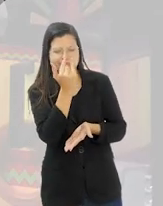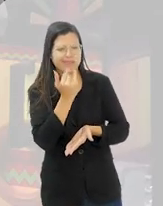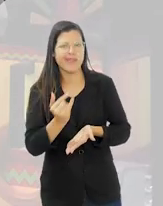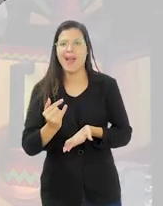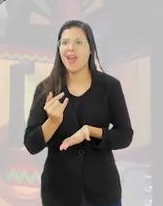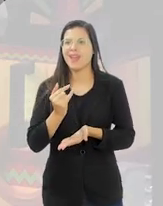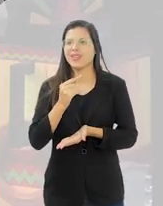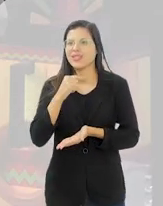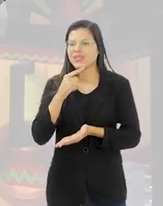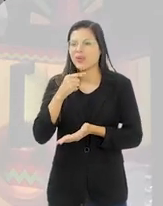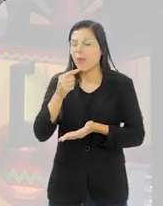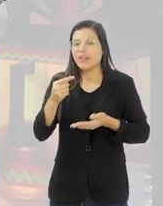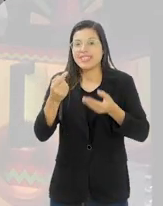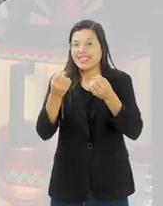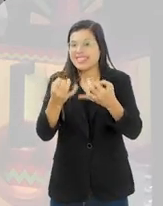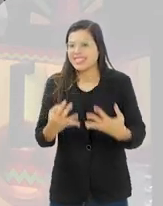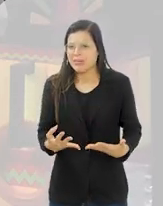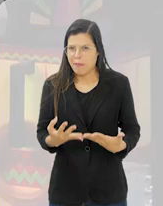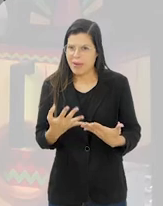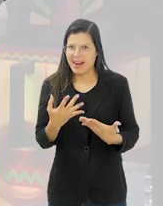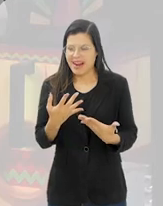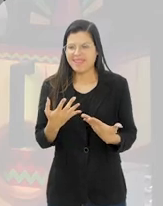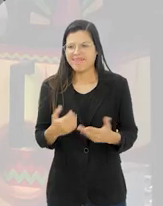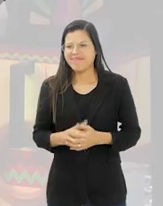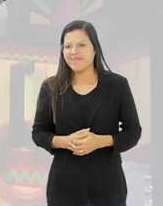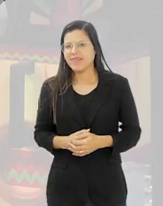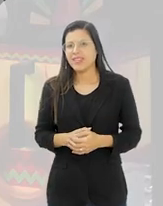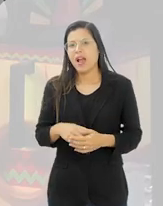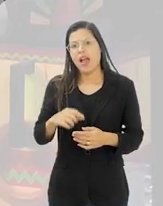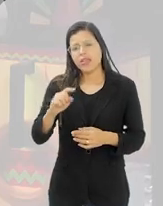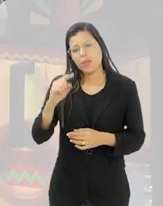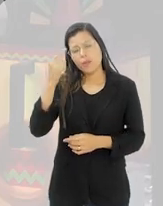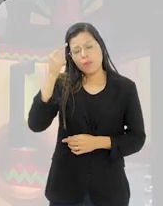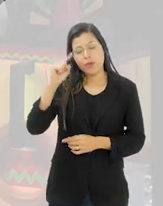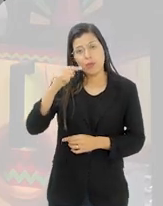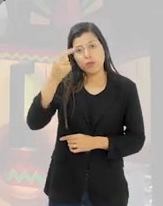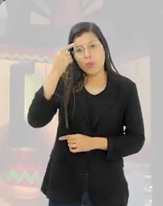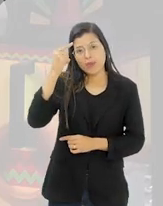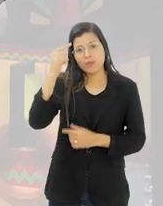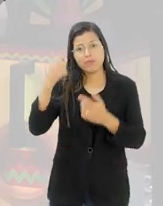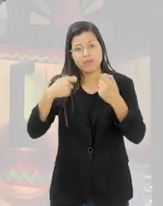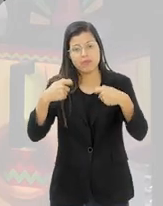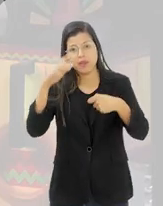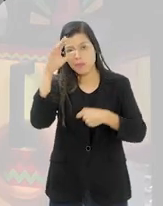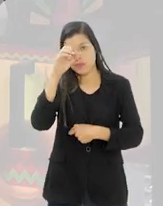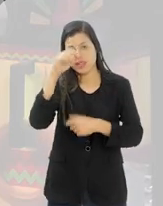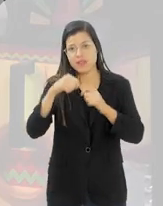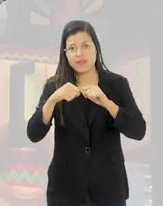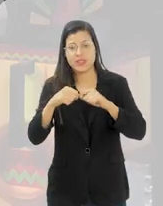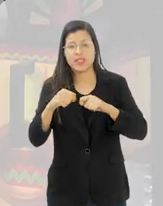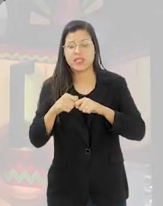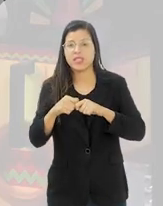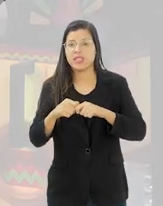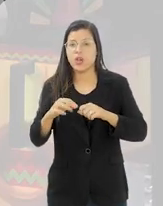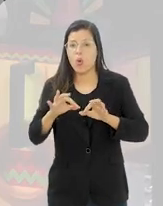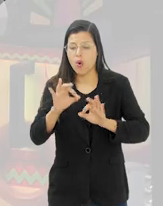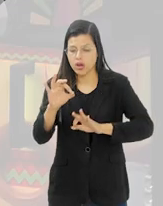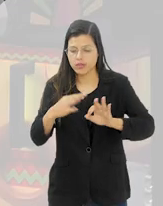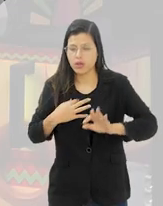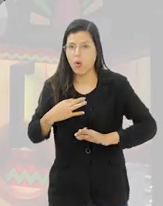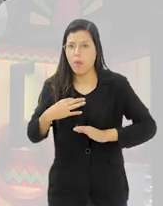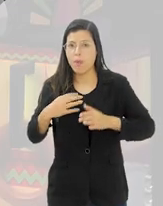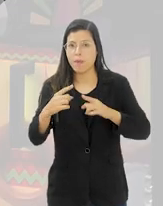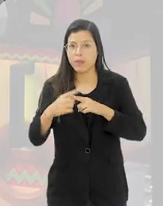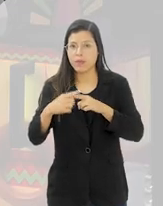que a gente não consegue desvendar em poucas palavras. Dali em diante, eu falei assim, eu tenho que aprender a fazer isso. Porque se eu não aprender a fazer, toda vez que eu for